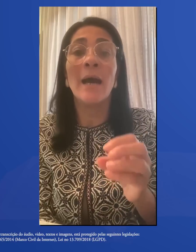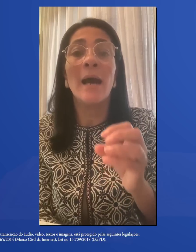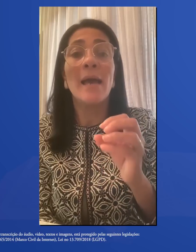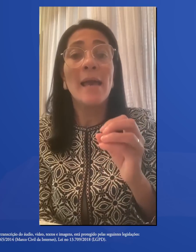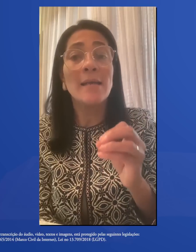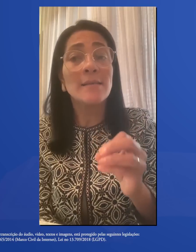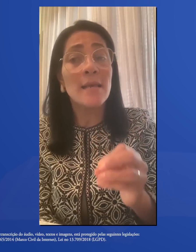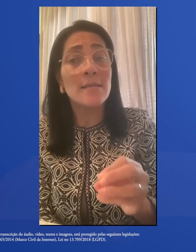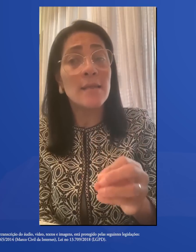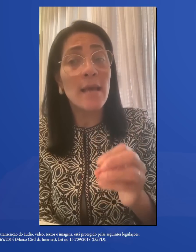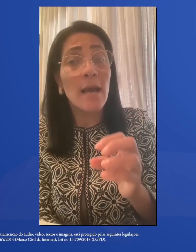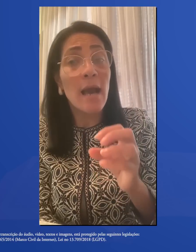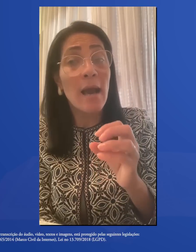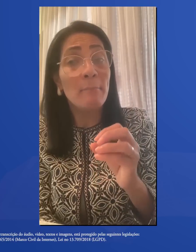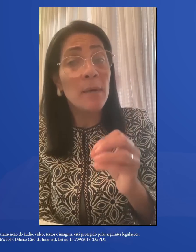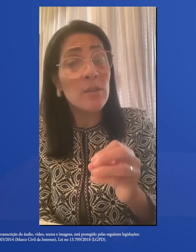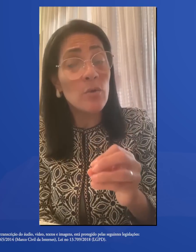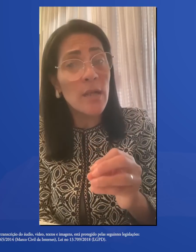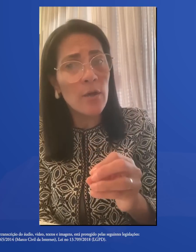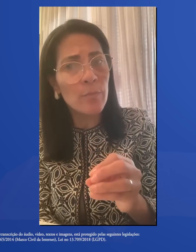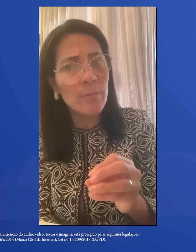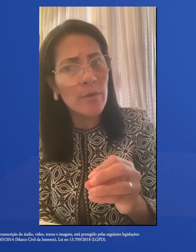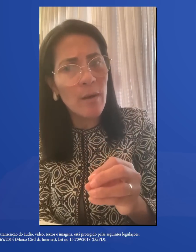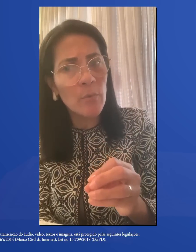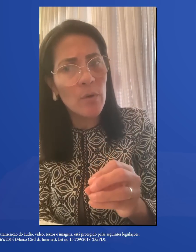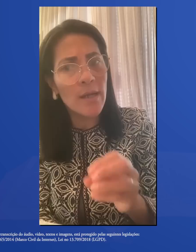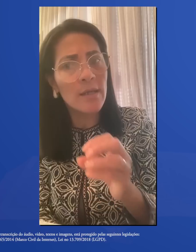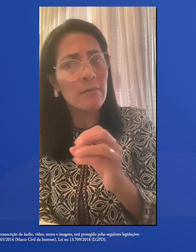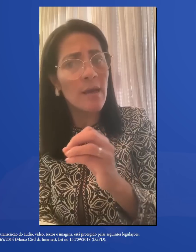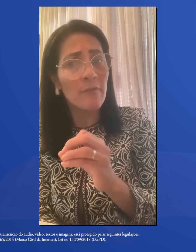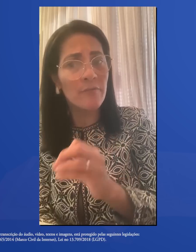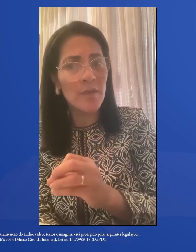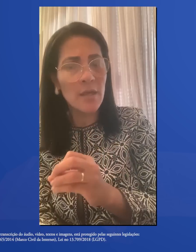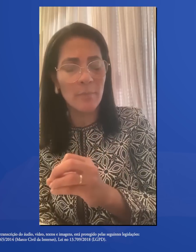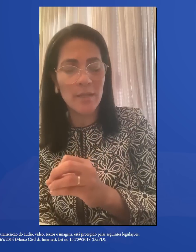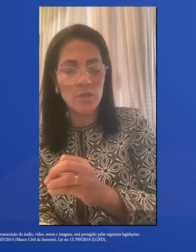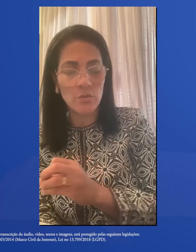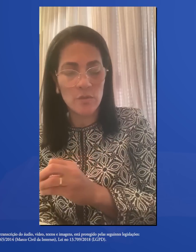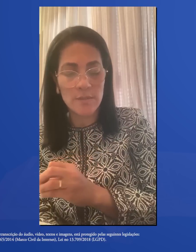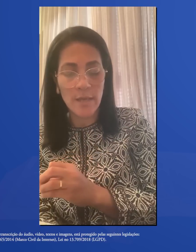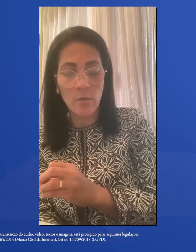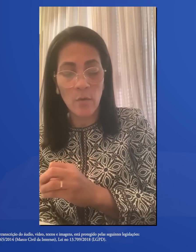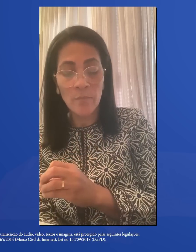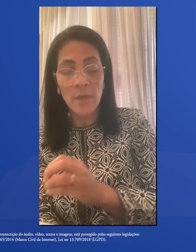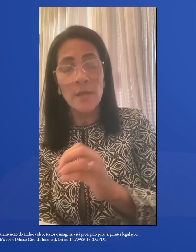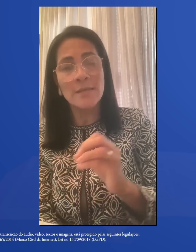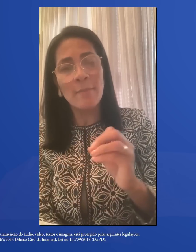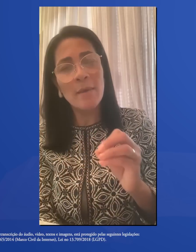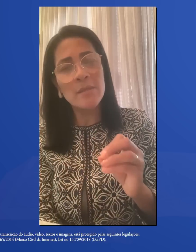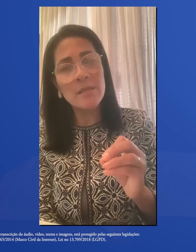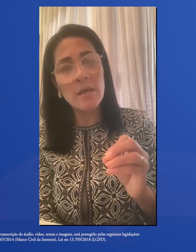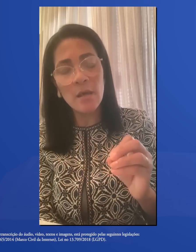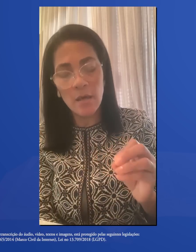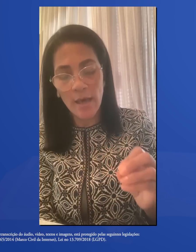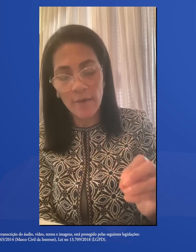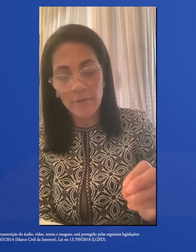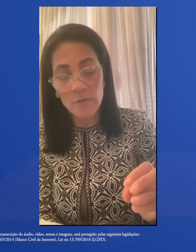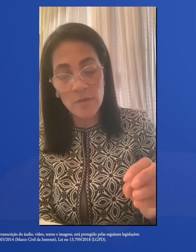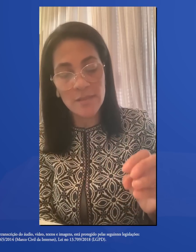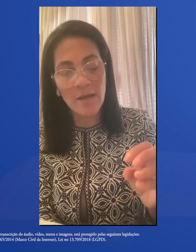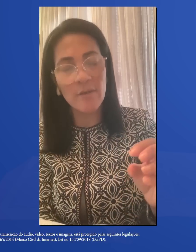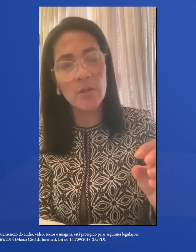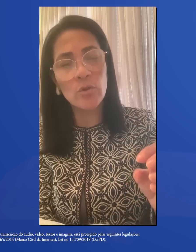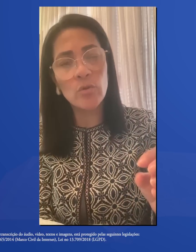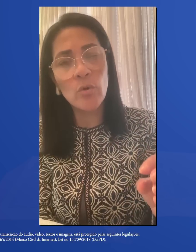poderia esquecer, abandonar o primeiro amor, aquilo que havia aprendido do Senhor. Sabemos que em